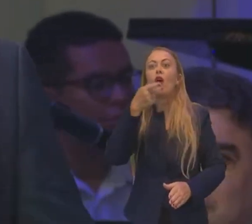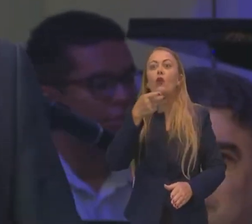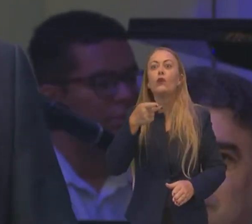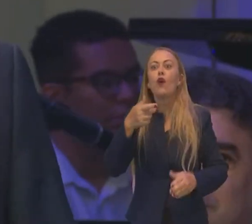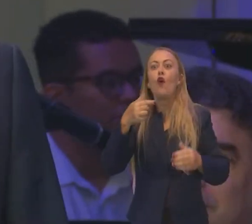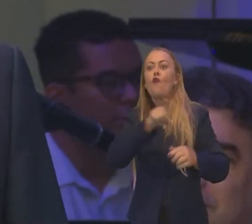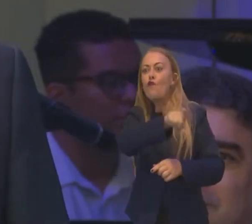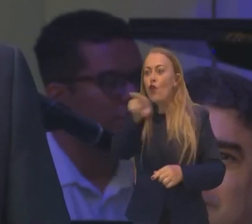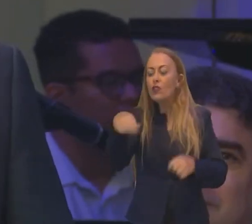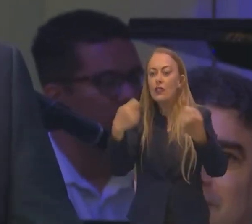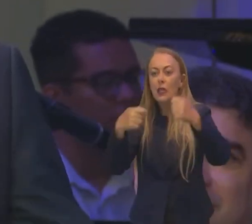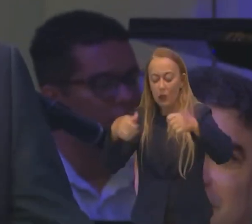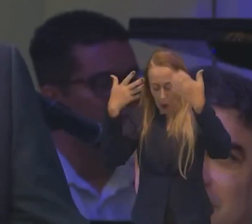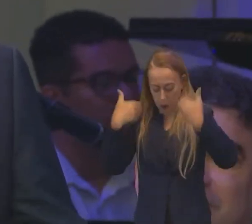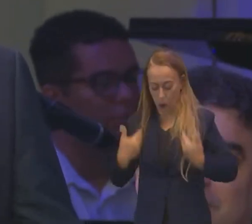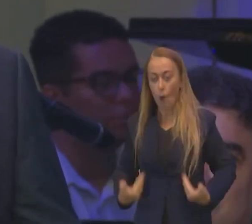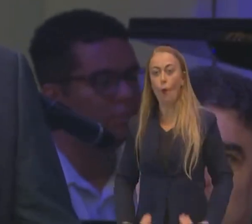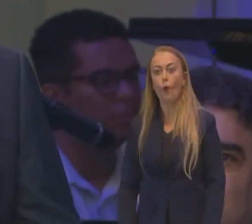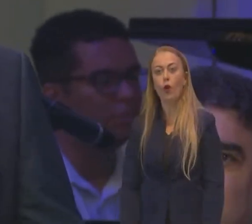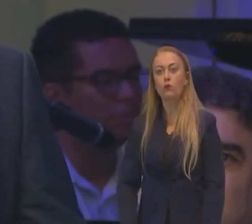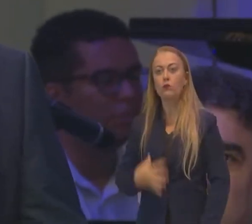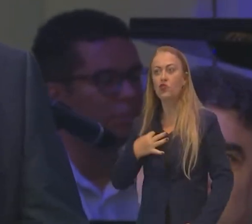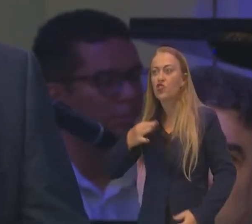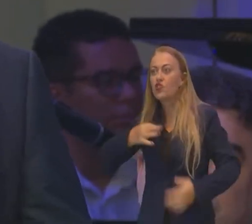mexeu tanto comigo, eu tive que tirar.